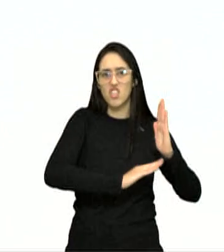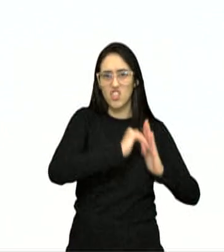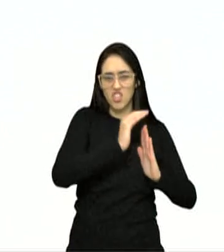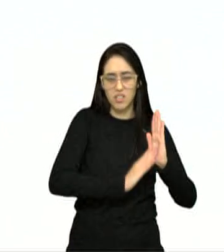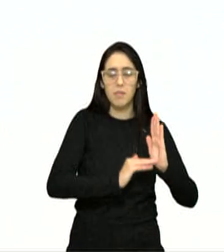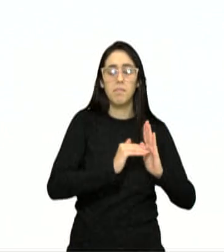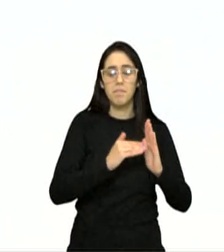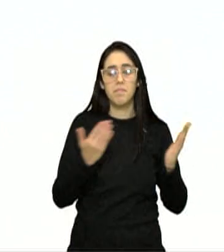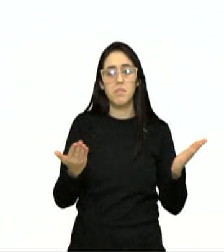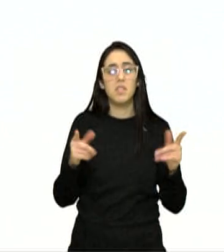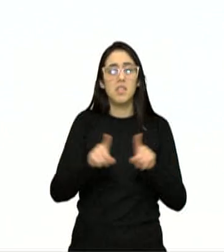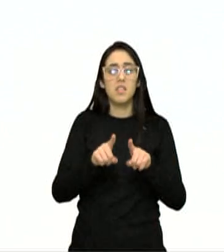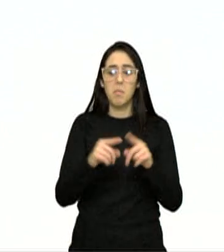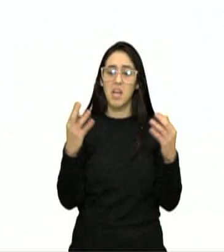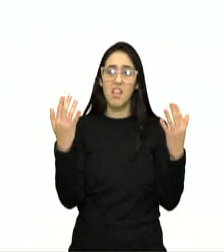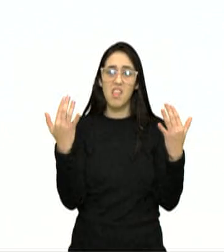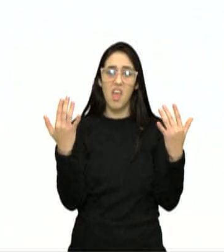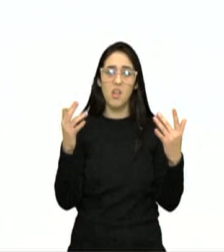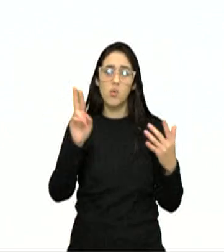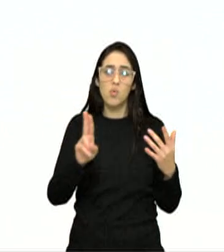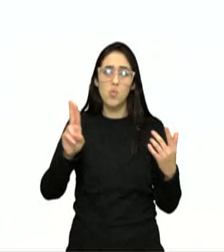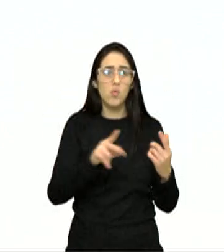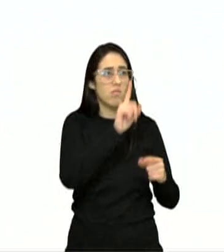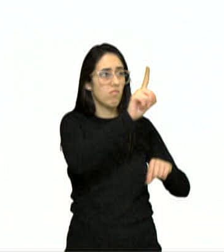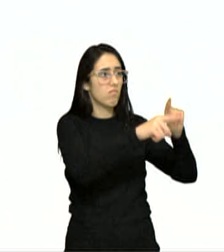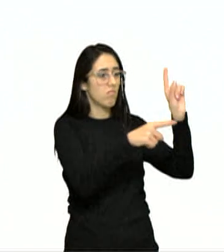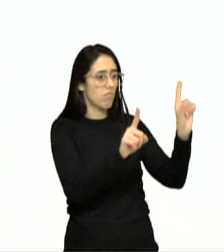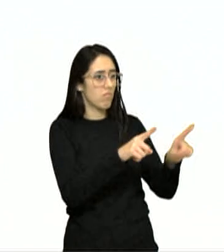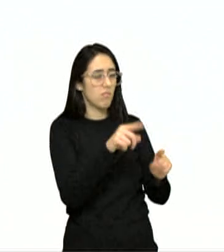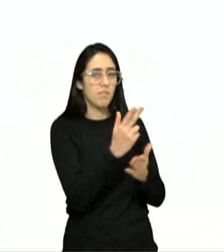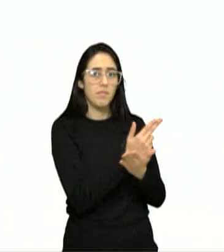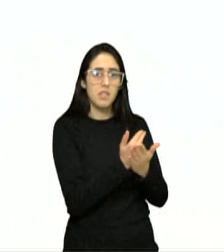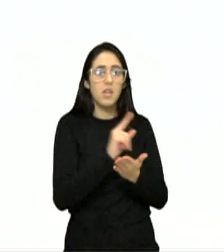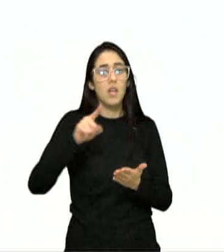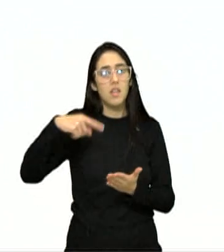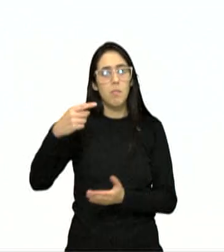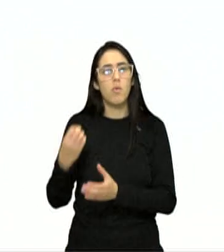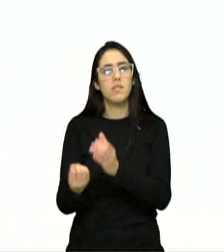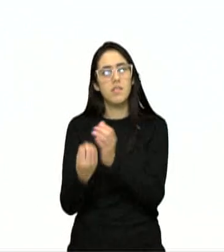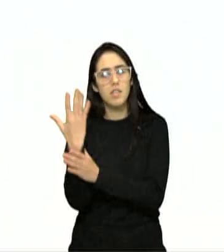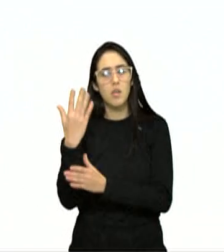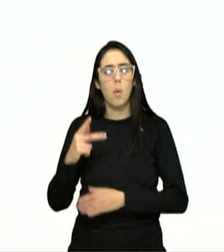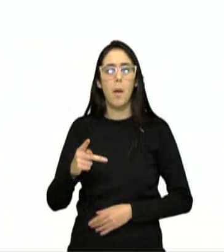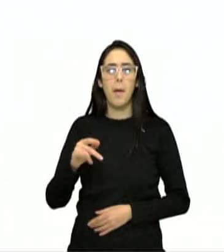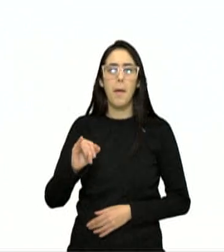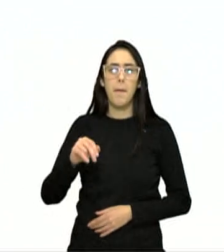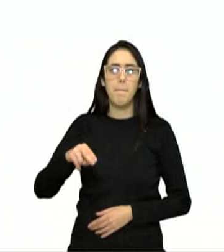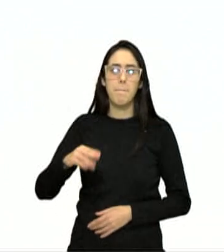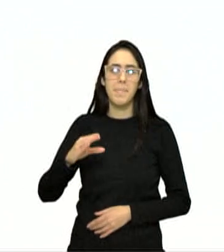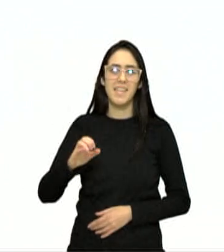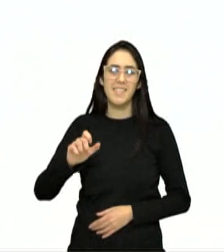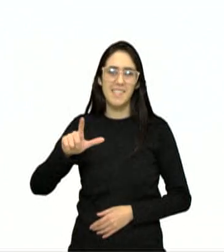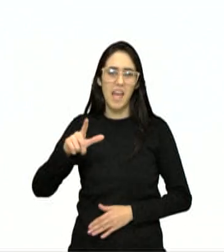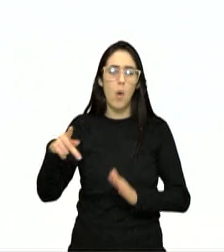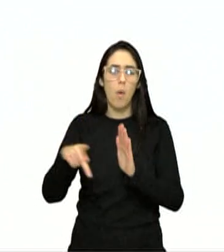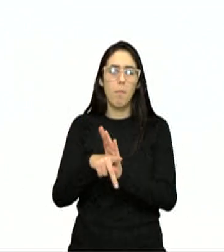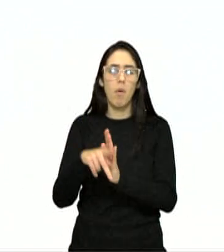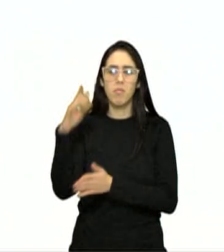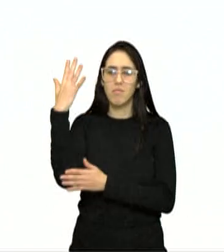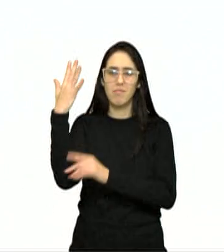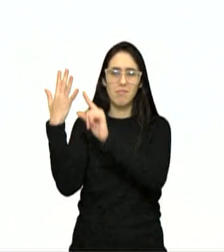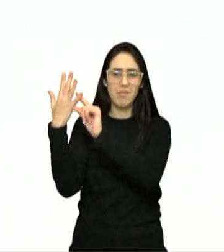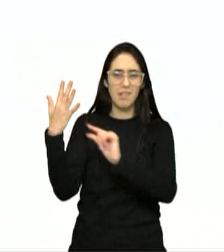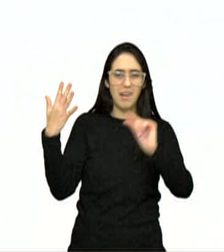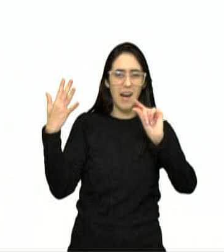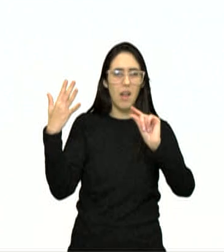serviram de pincéis, depois foram criados pincéis rudimentares, feitos de galhos, cabelos humanos